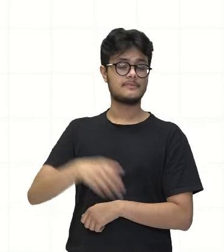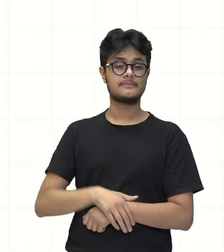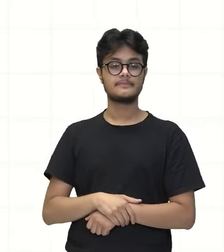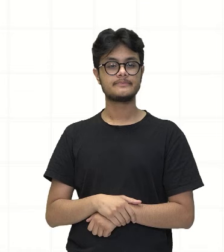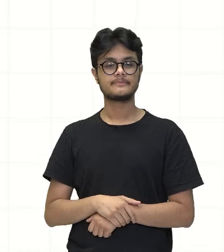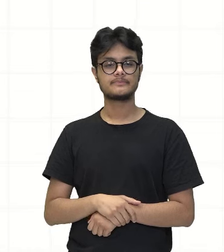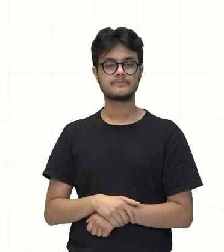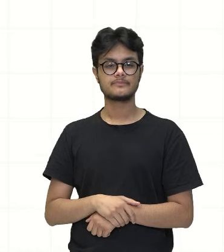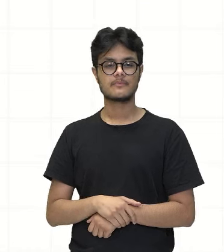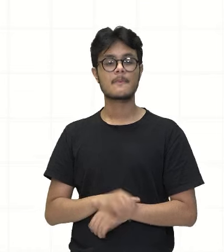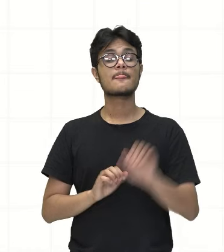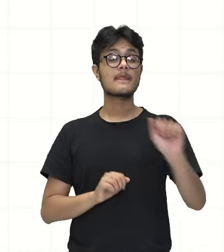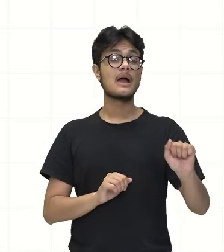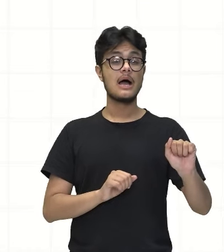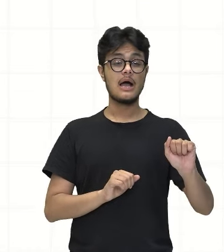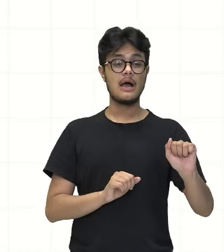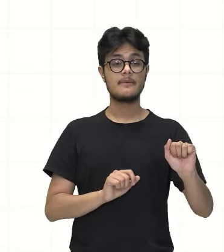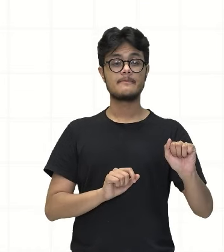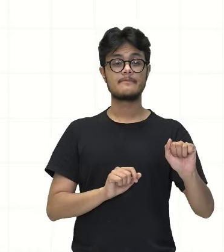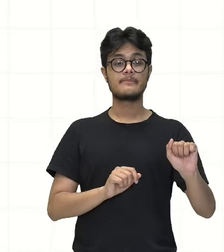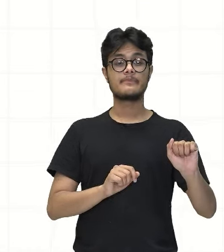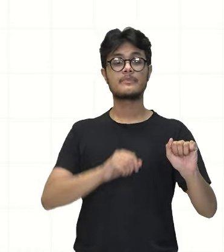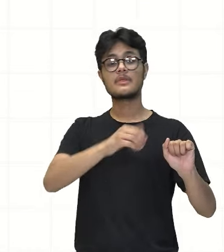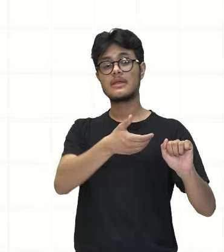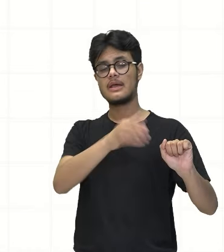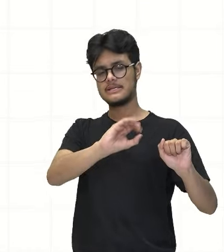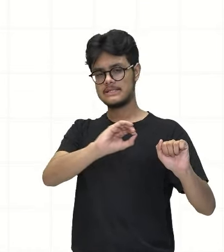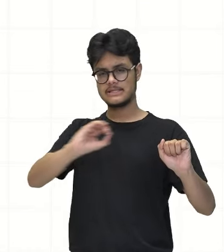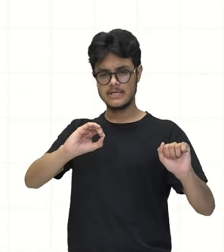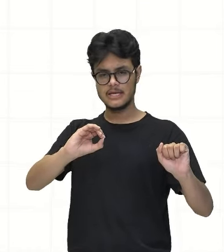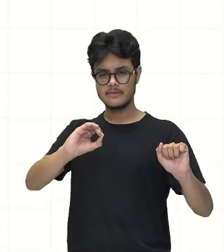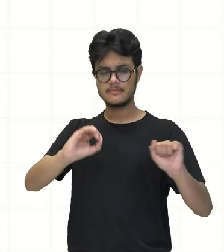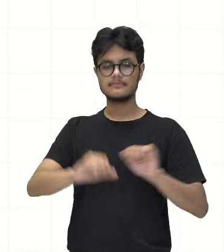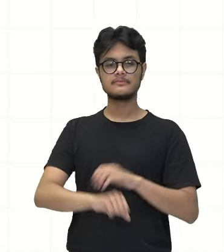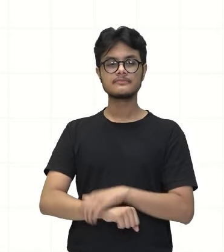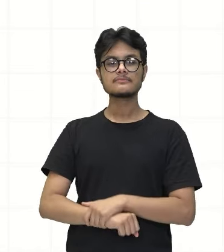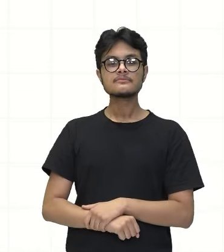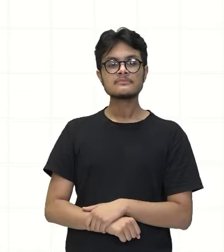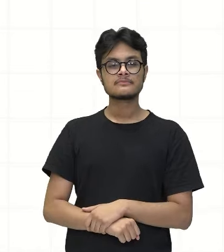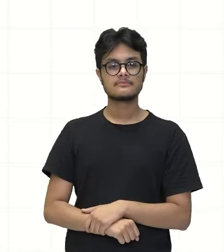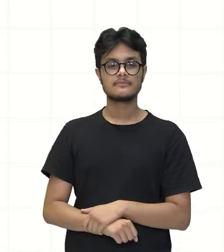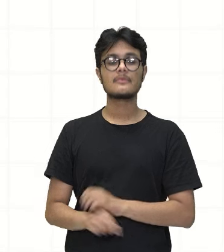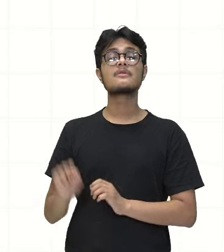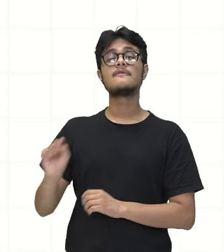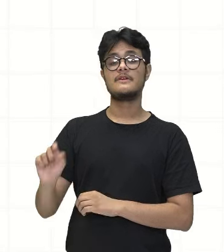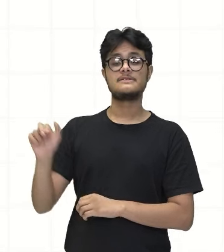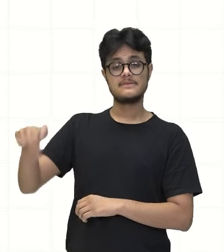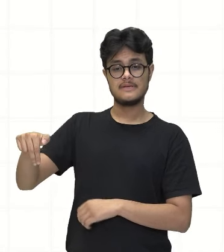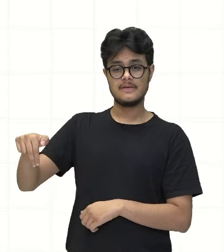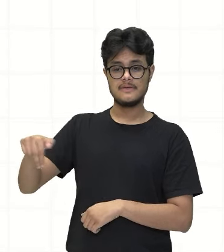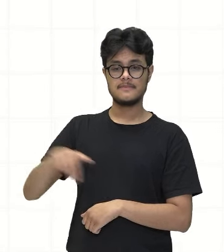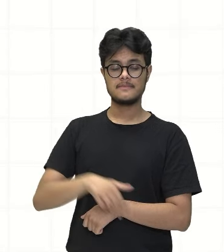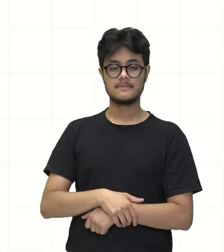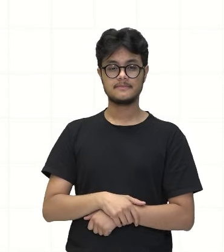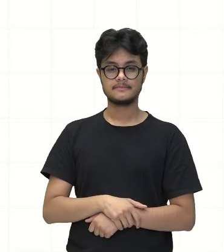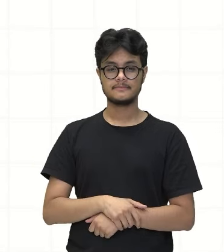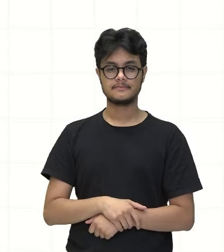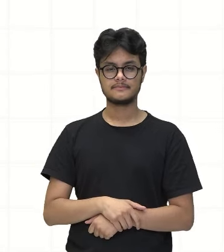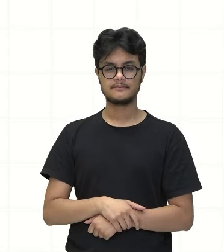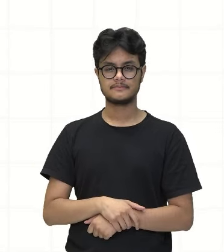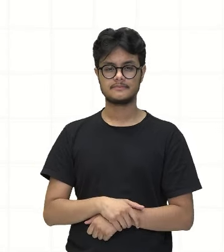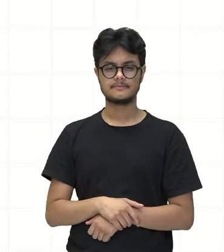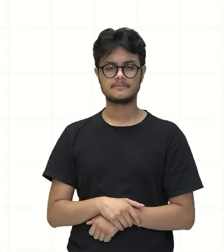quadrado. A é a medida da hipotenusa, que é 100, né? 100 quilômetros, então vou colocar aqui 100. Com isso